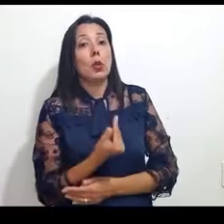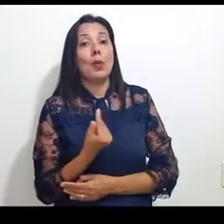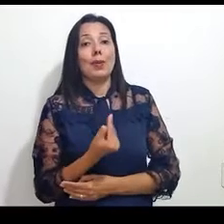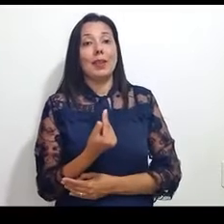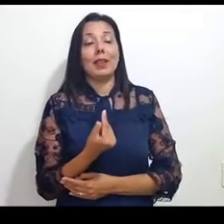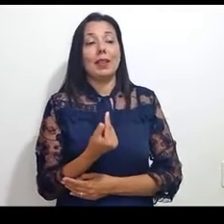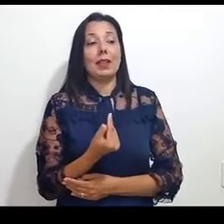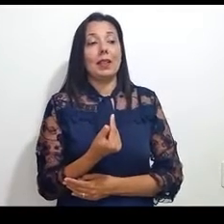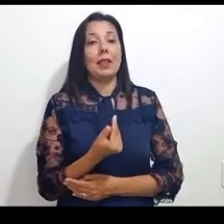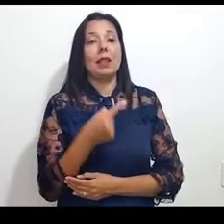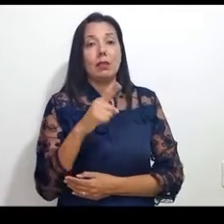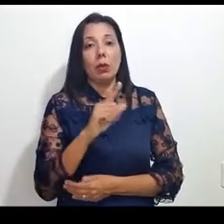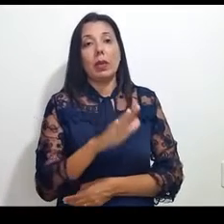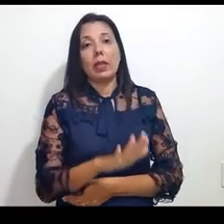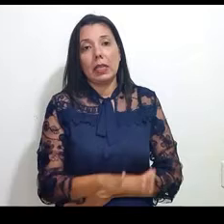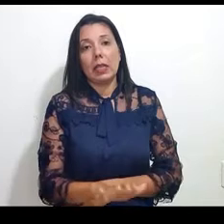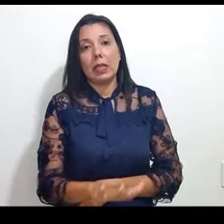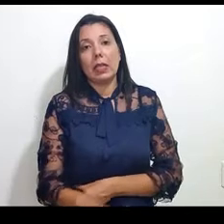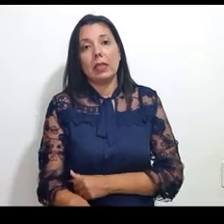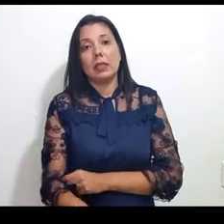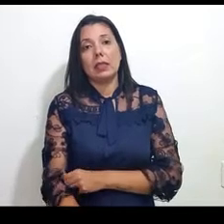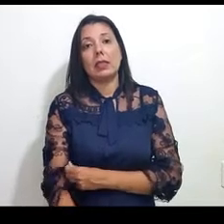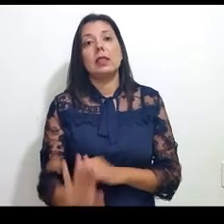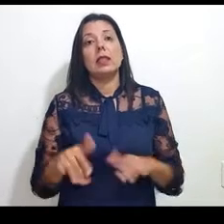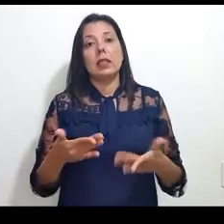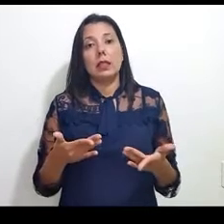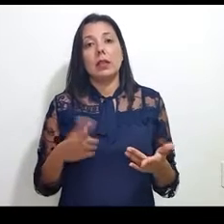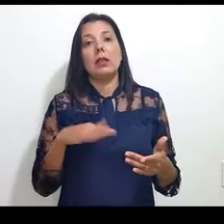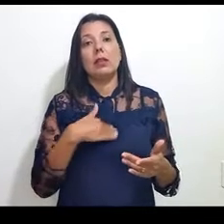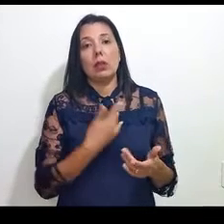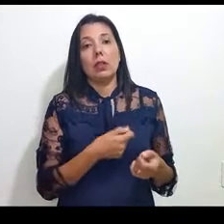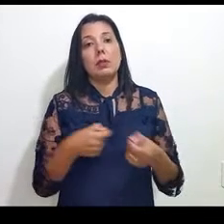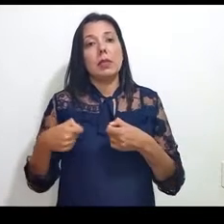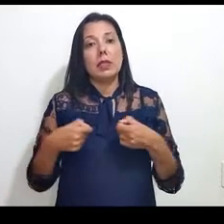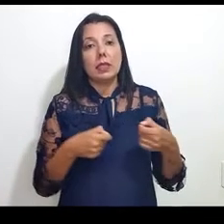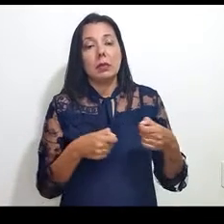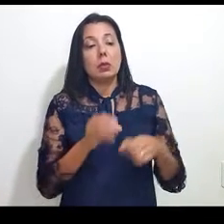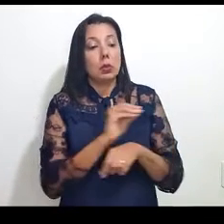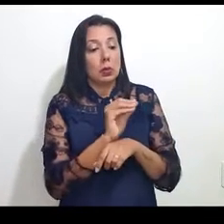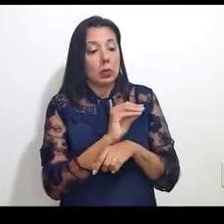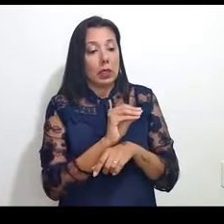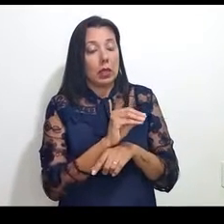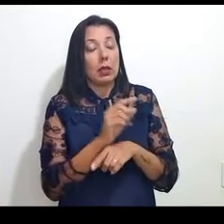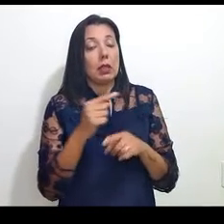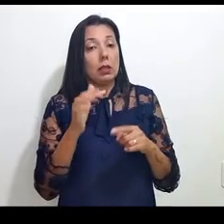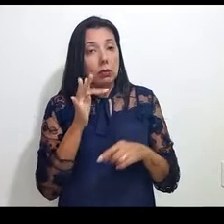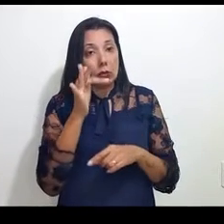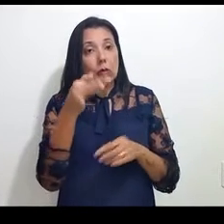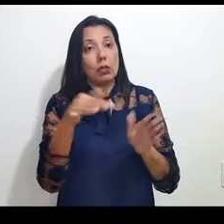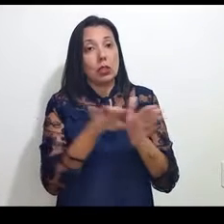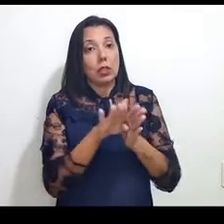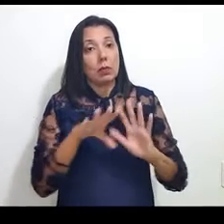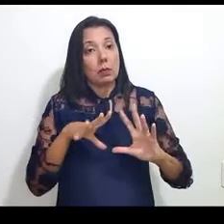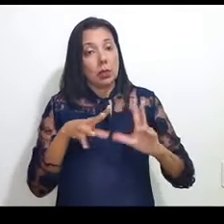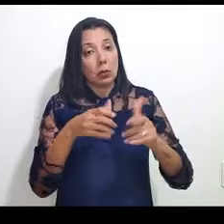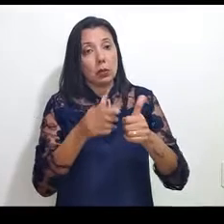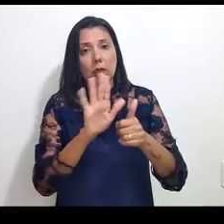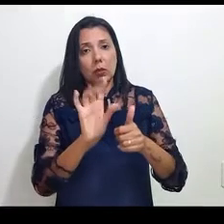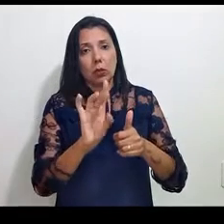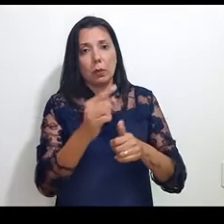muito carinhosa e respeitosa às conselheiras Thelma, Melo e Ana Maria, as